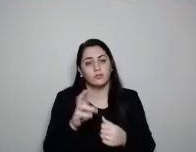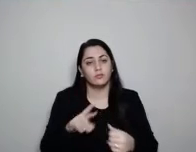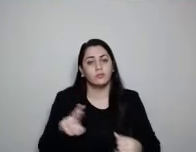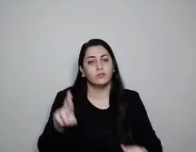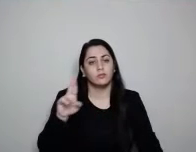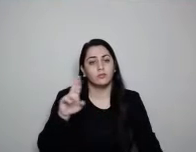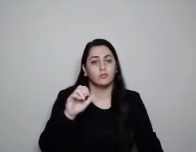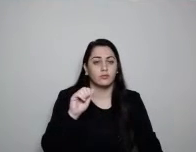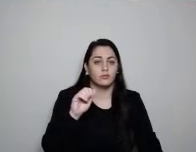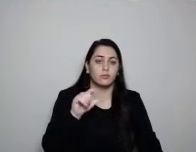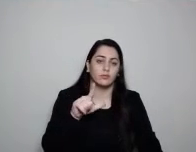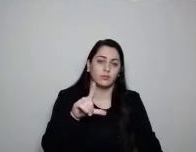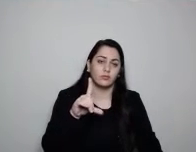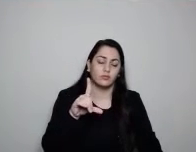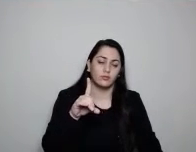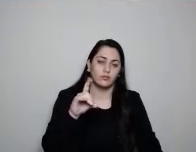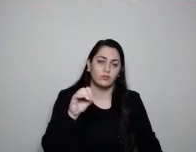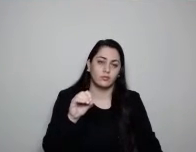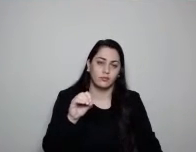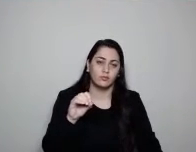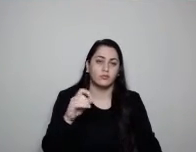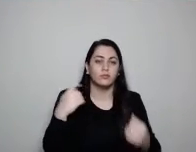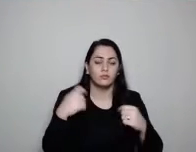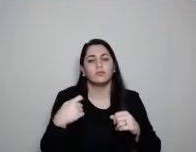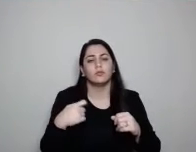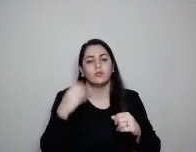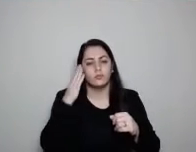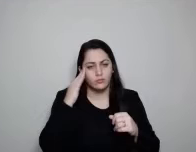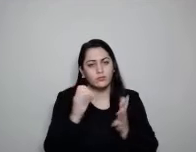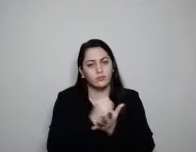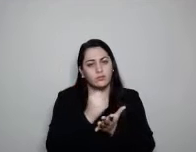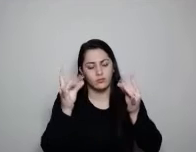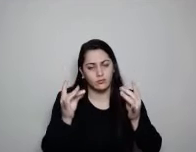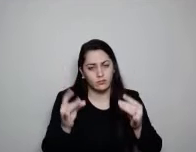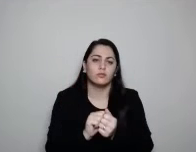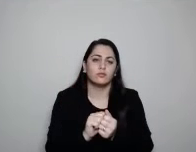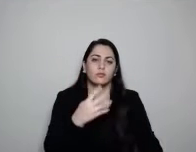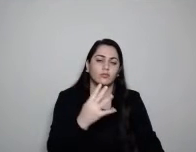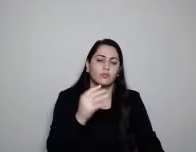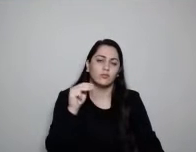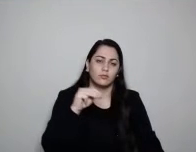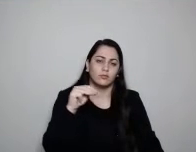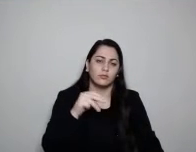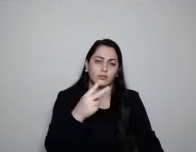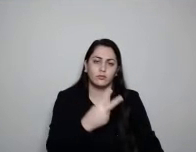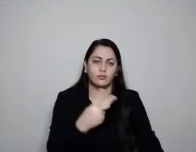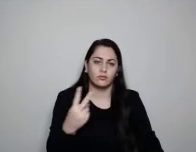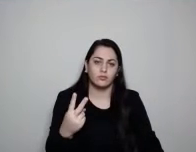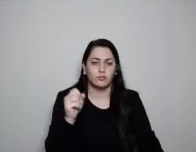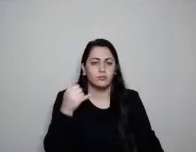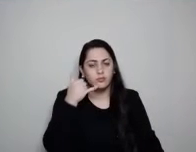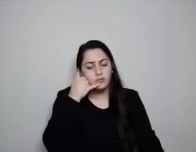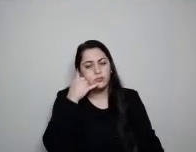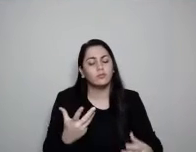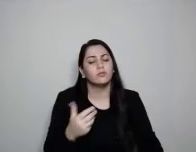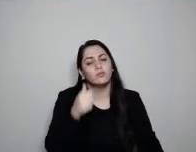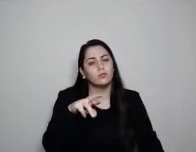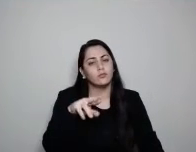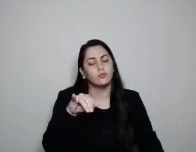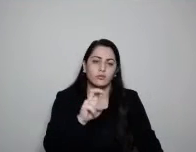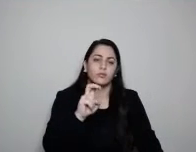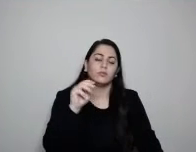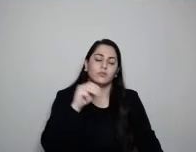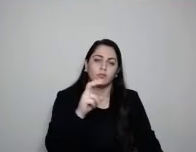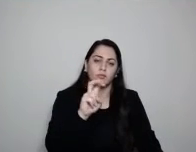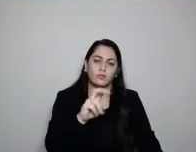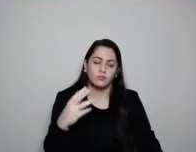Maria, da apresentação, aos 5 minutos e 43 segundos. Nesses áudios, eles fazem a simulação mensal, anual, explicam todos os termos do